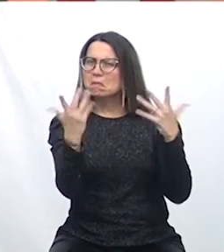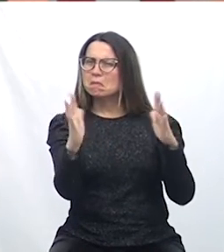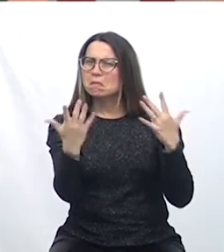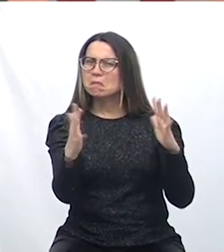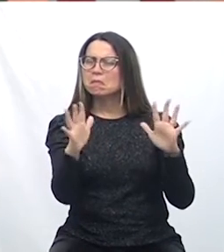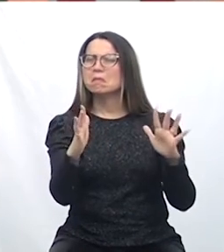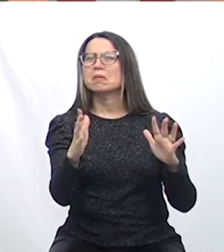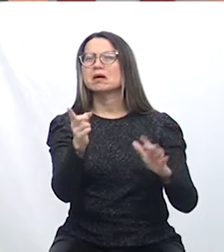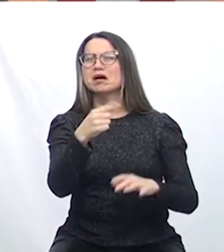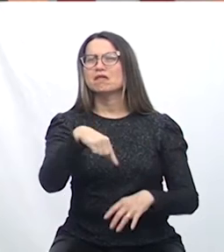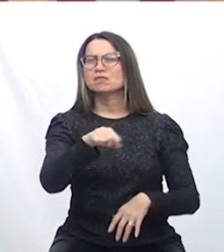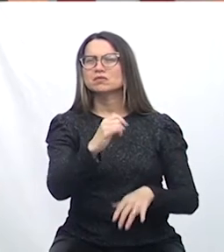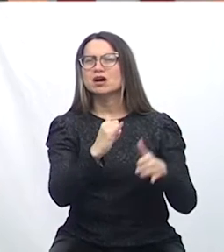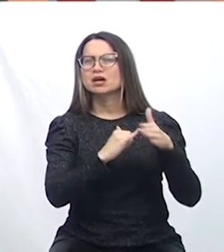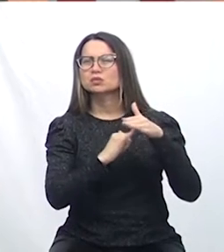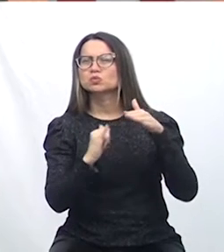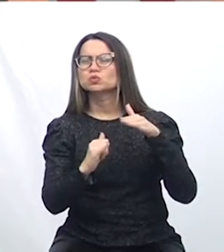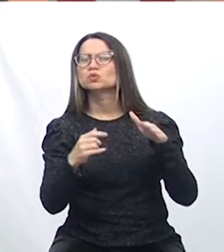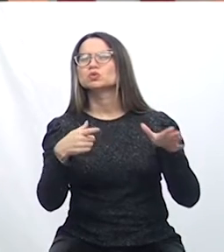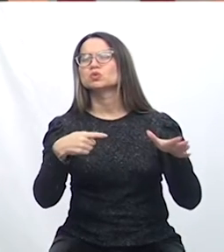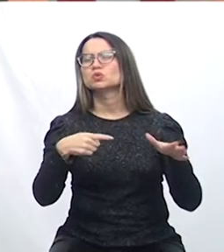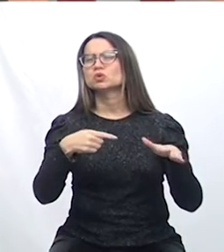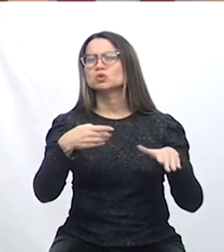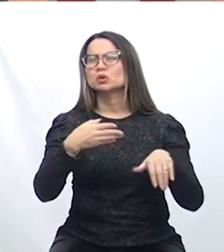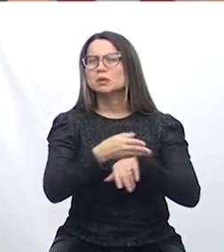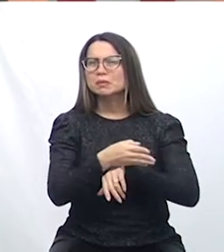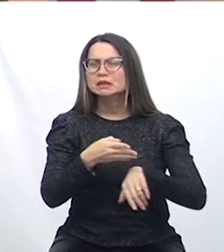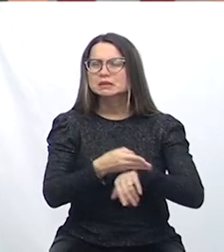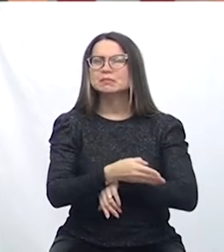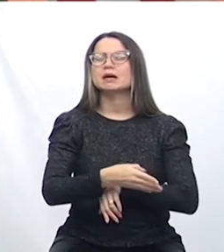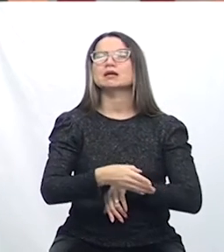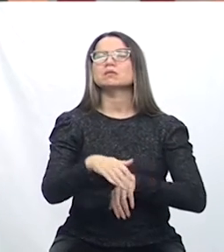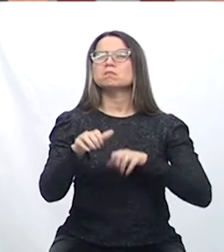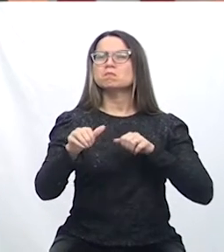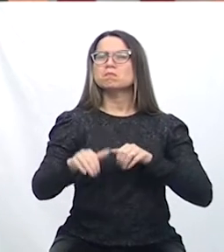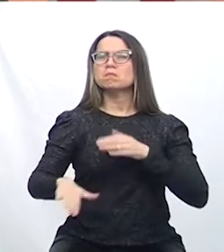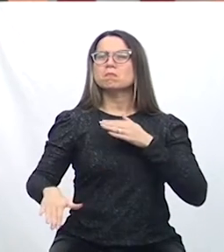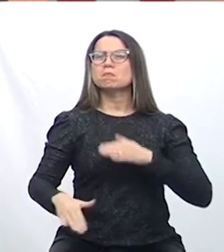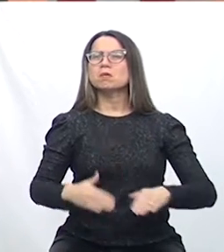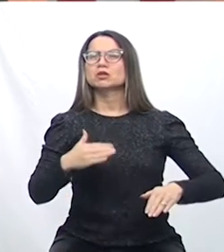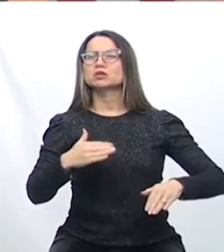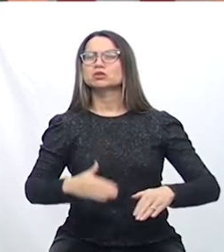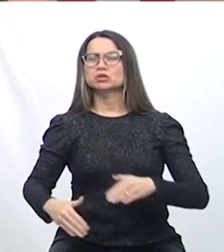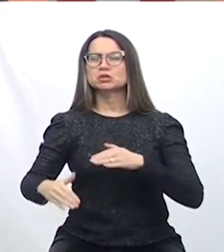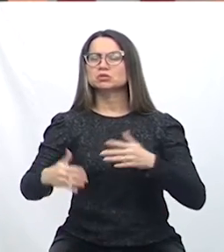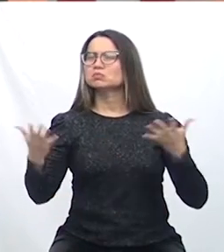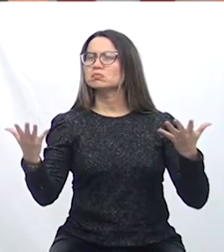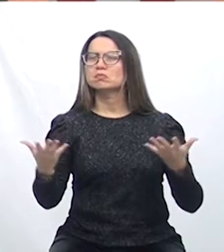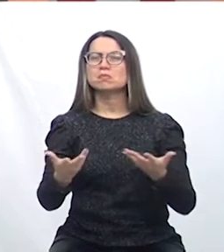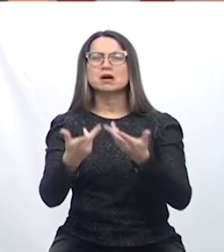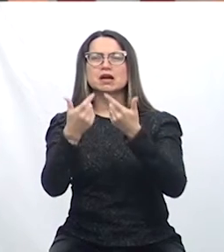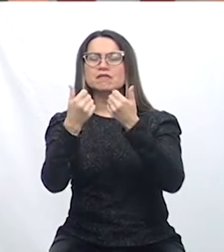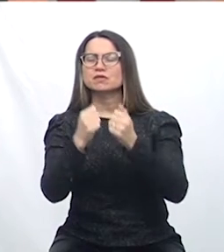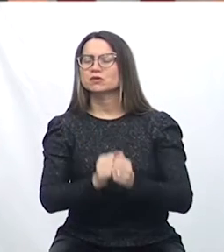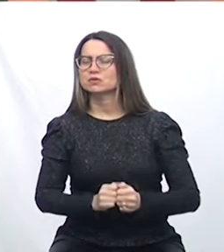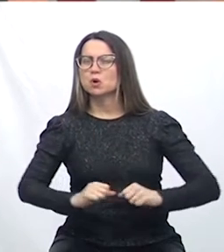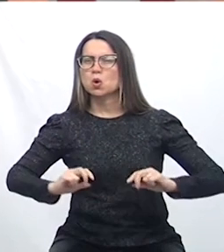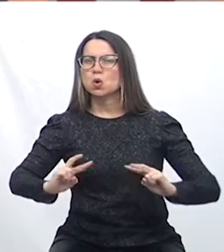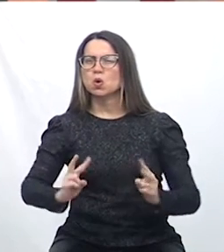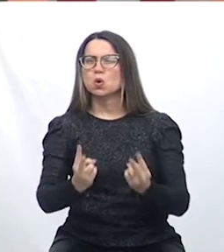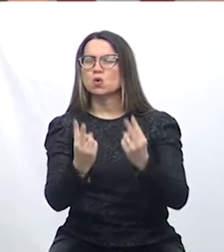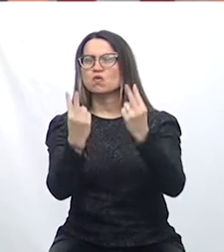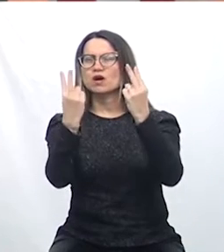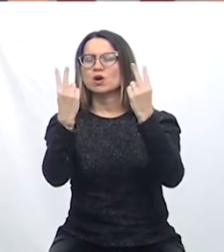instituições que passaram ali, que fizeram com excelência, ressuscitando essa questão do valor